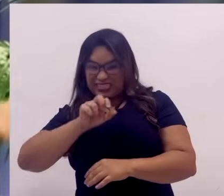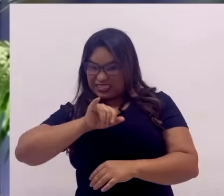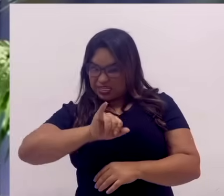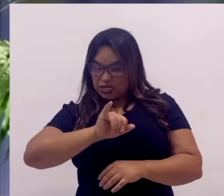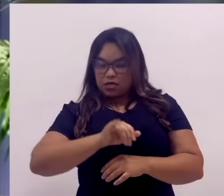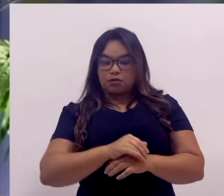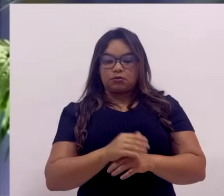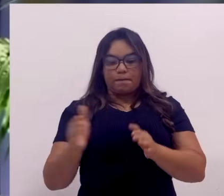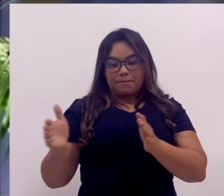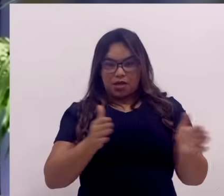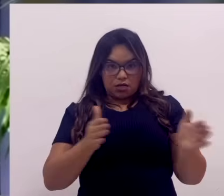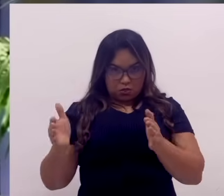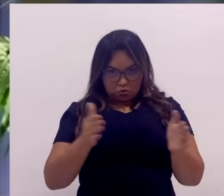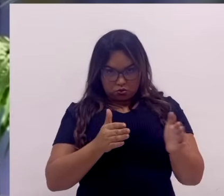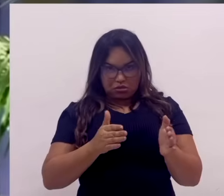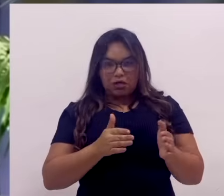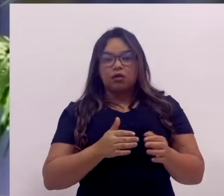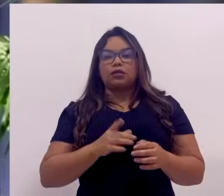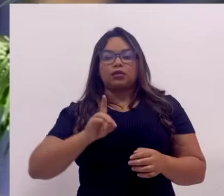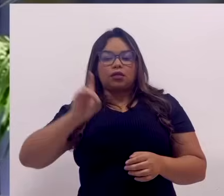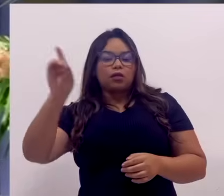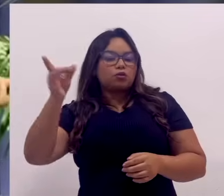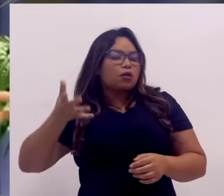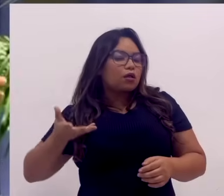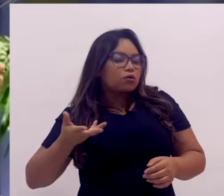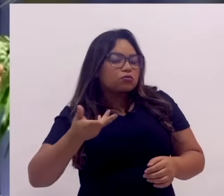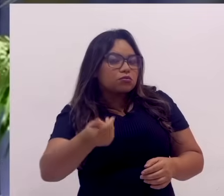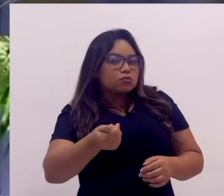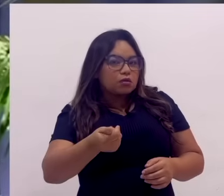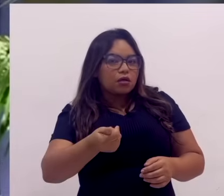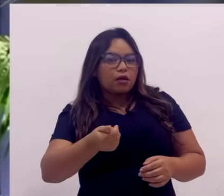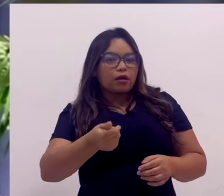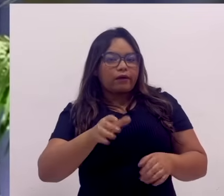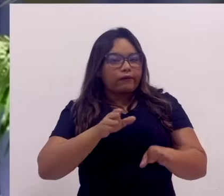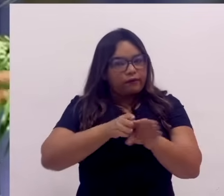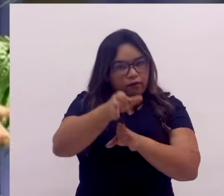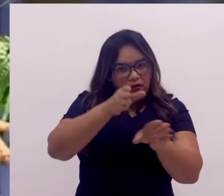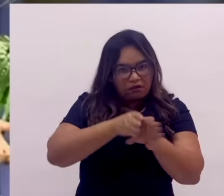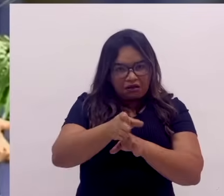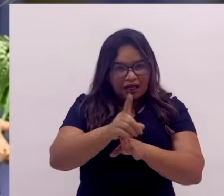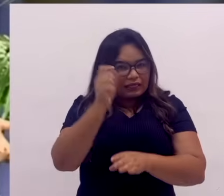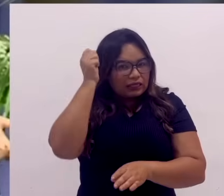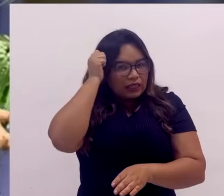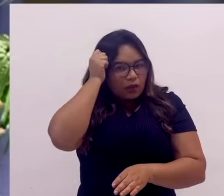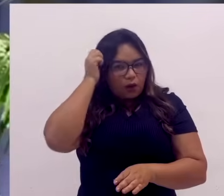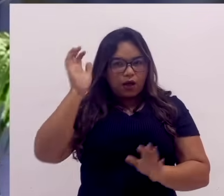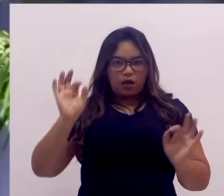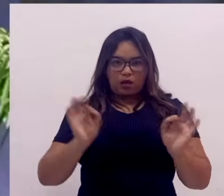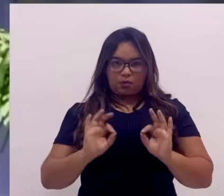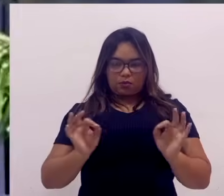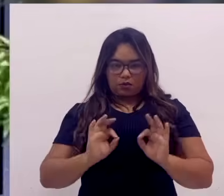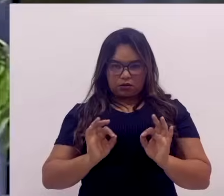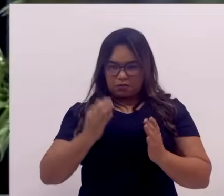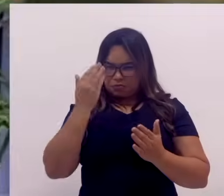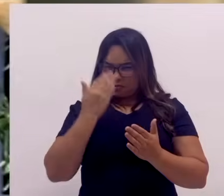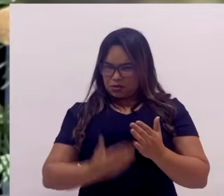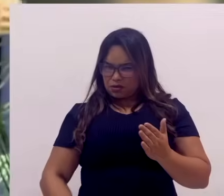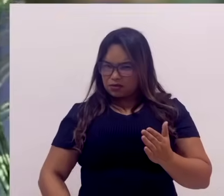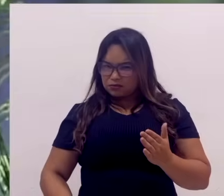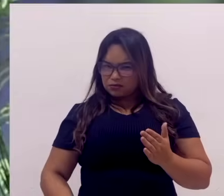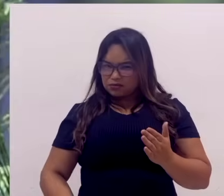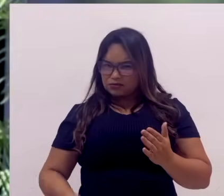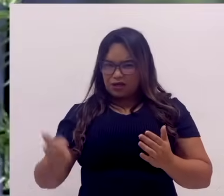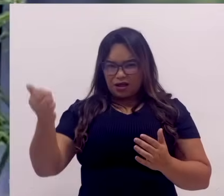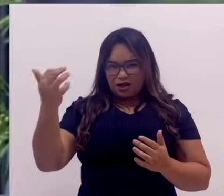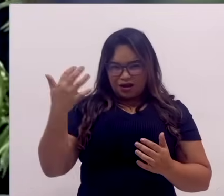sua graça termina. Sim ou não? Claro que não. Porque se alguém pode se arrepender depois da repreensão, é porque